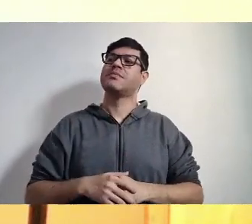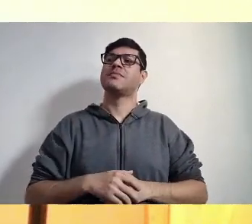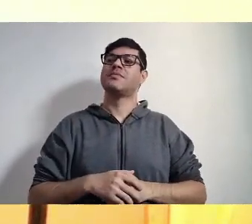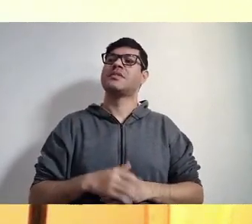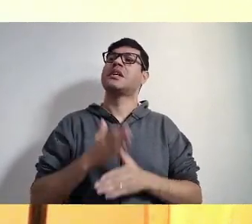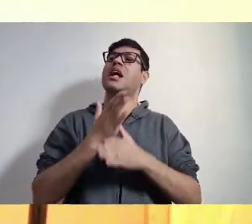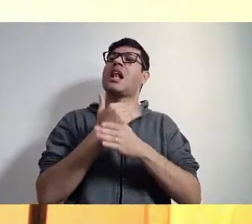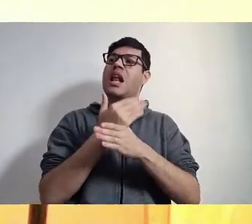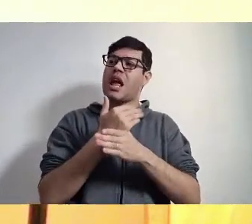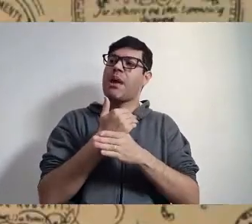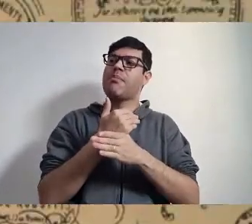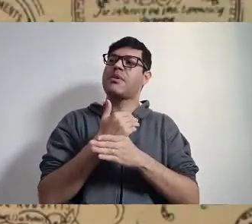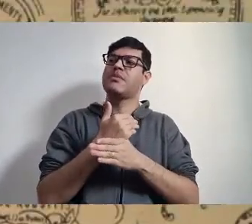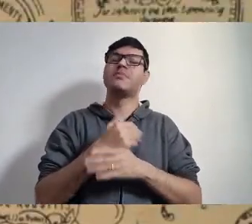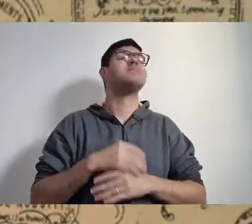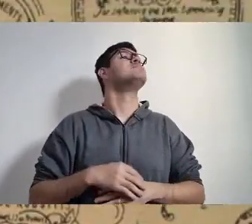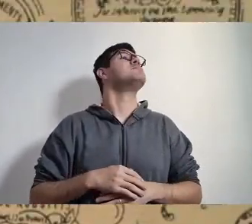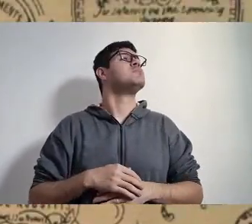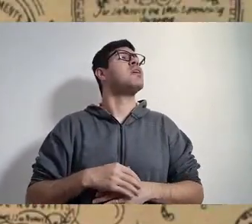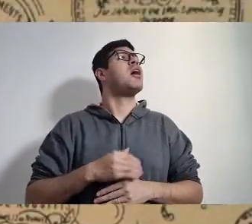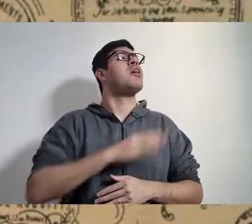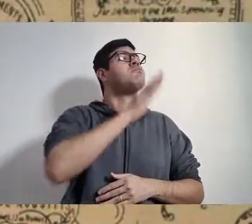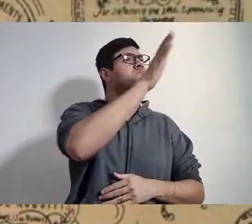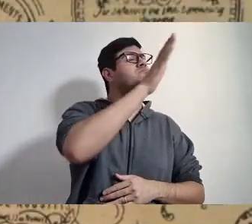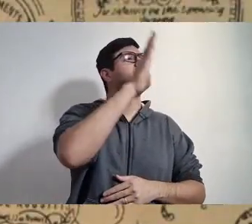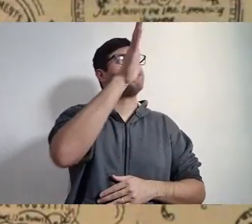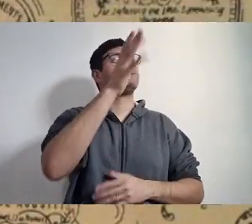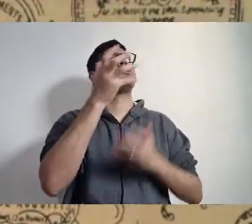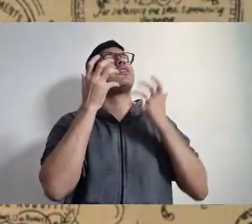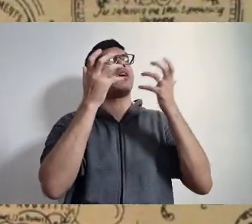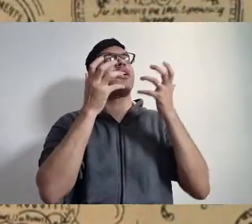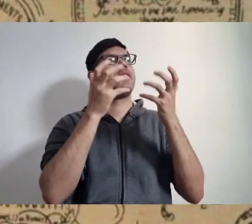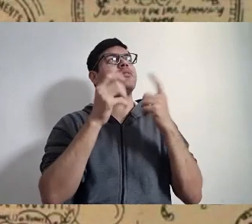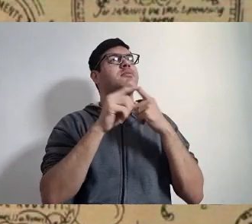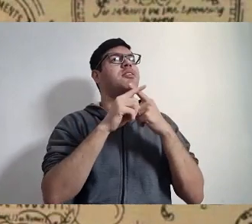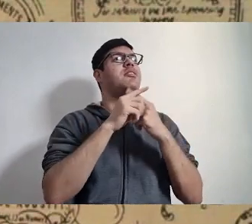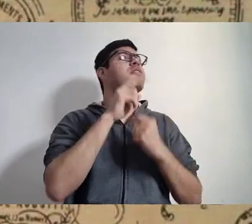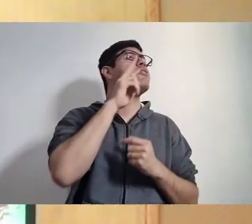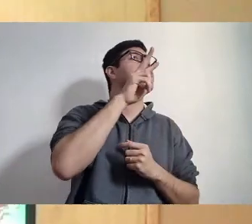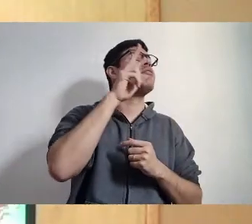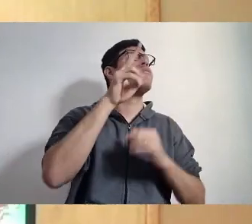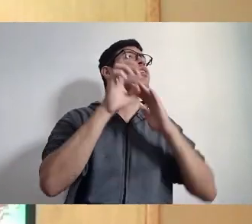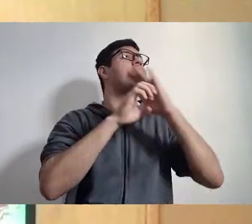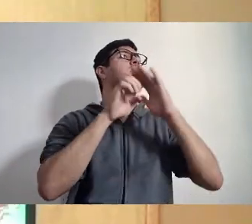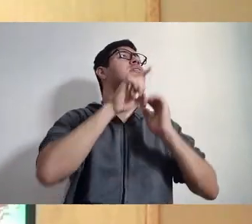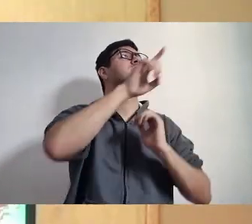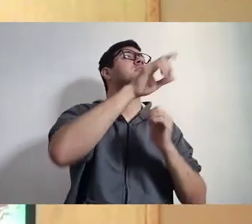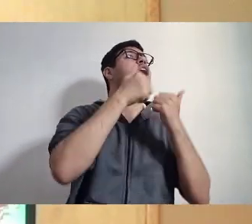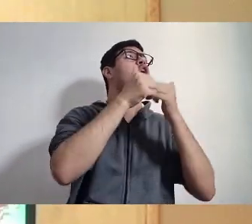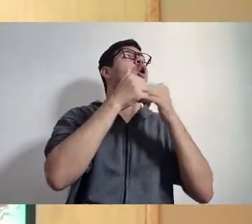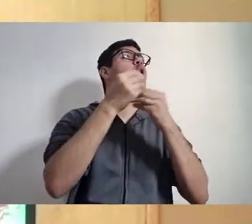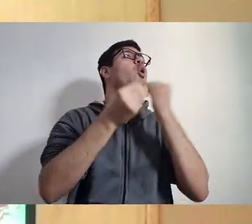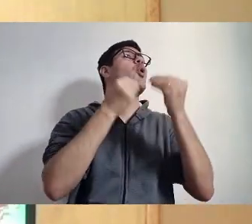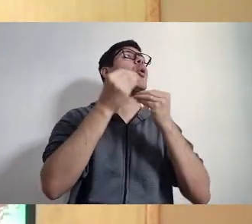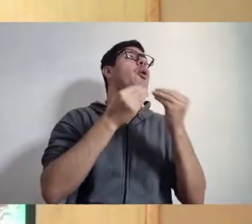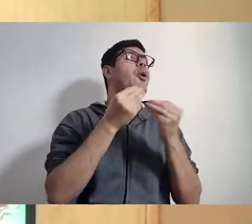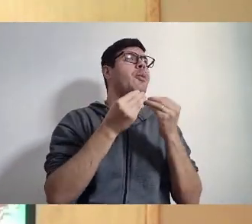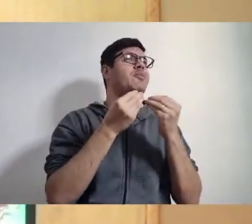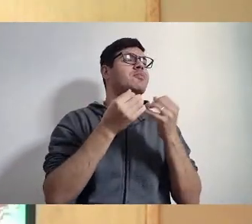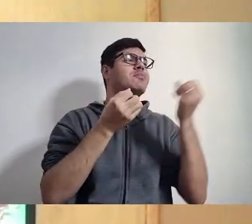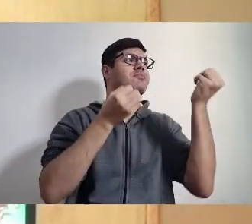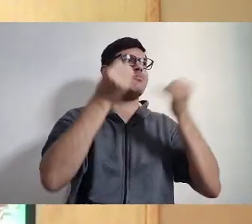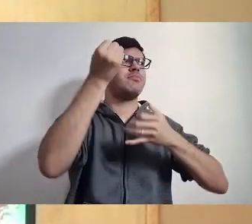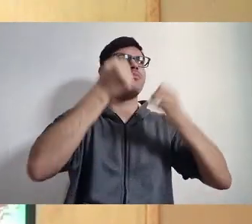também é terceirizado, já conheci lá também. De Leme eu não sei, mas de Limeira eu nunca ouvi nem vi ninguém Reclamar.